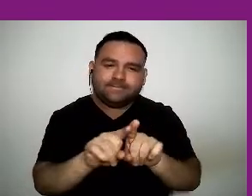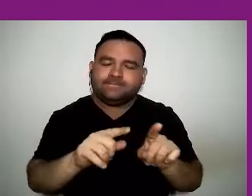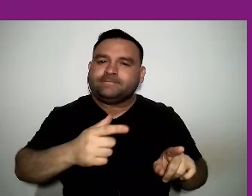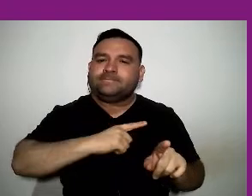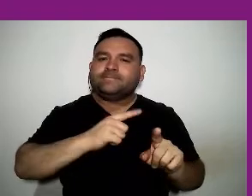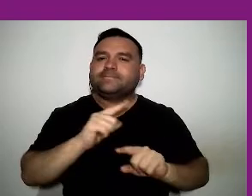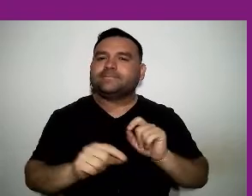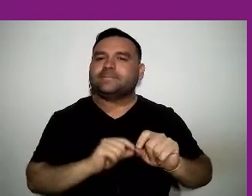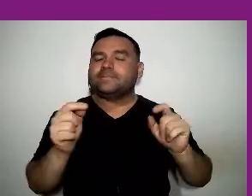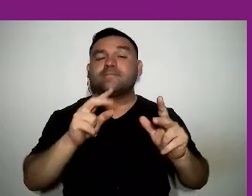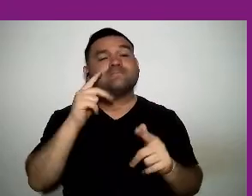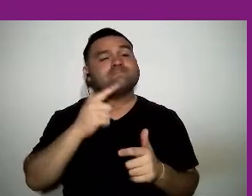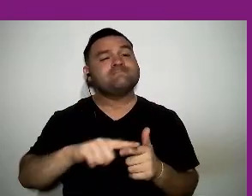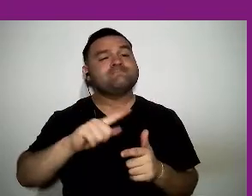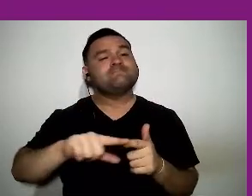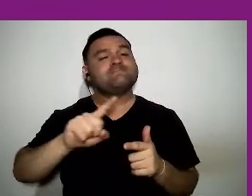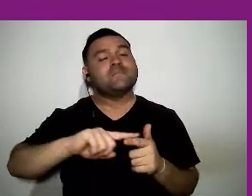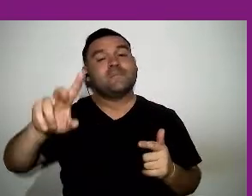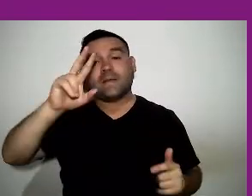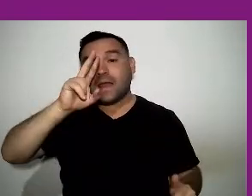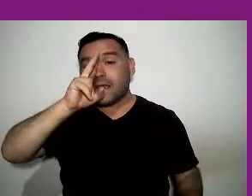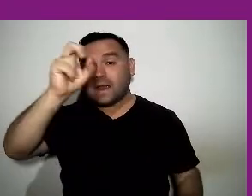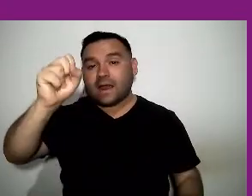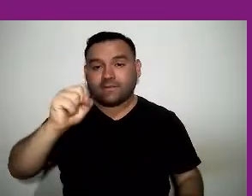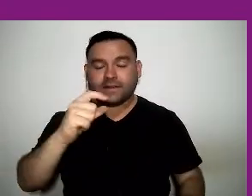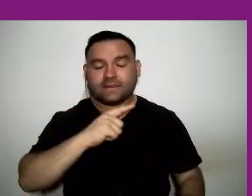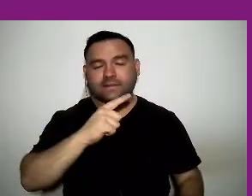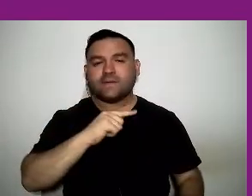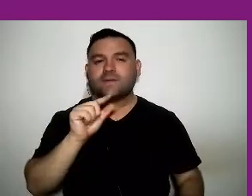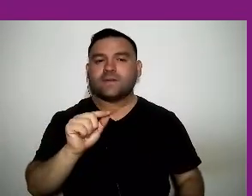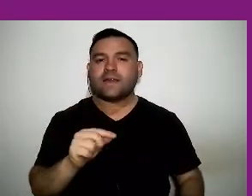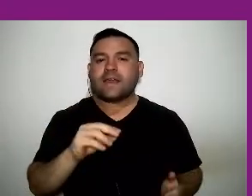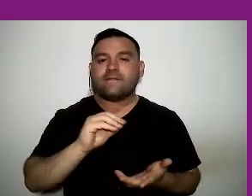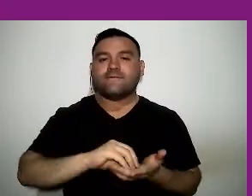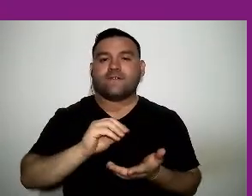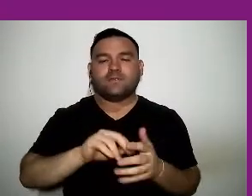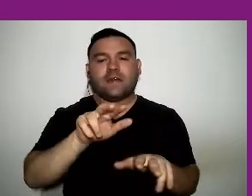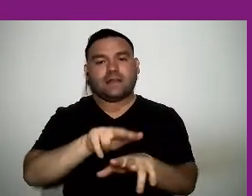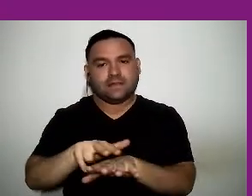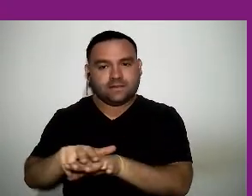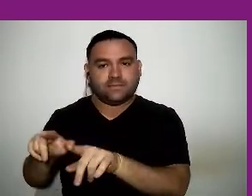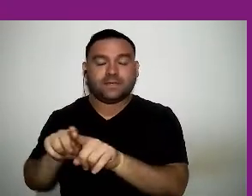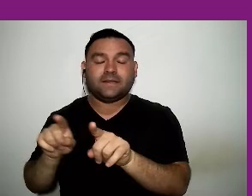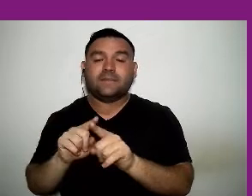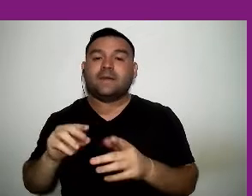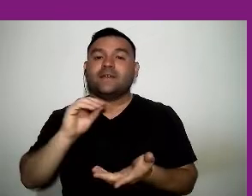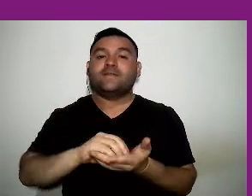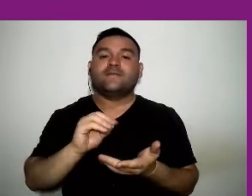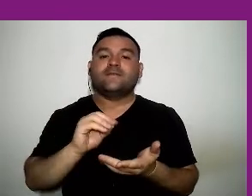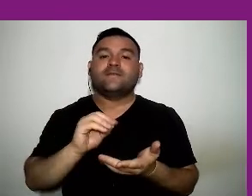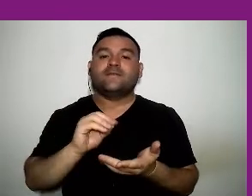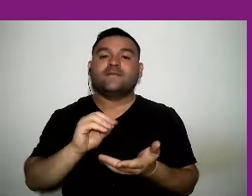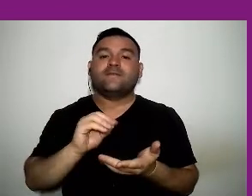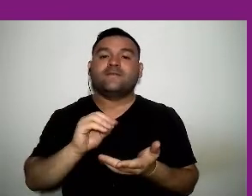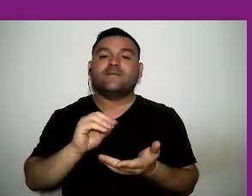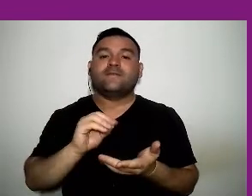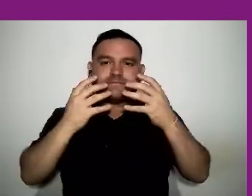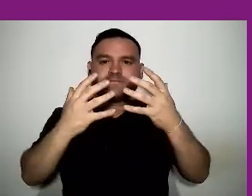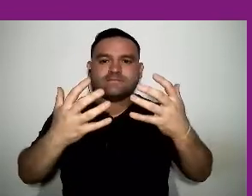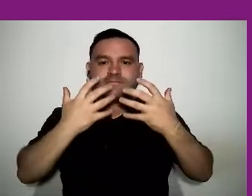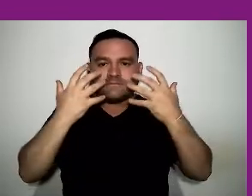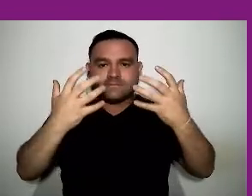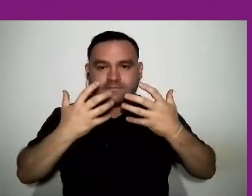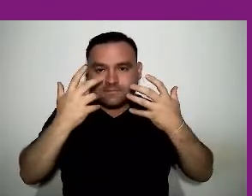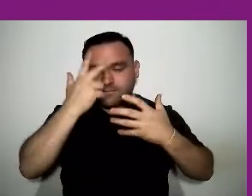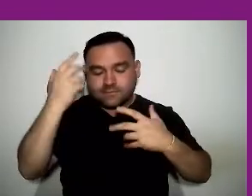tinham um grande problema relacionado não só à falta de leitos, mas à falta de ventiladores mecânicos para que esse paciente pudesse